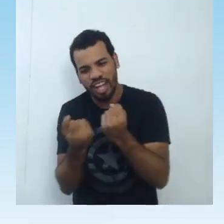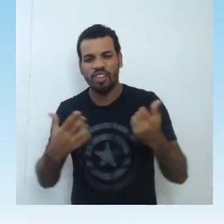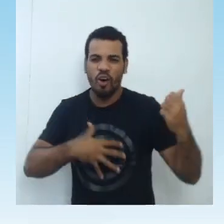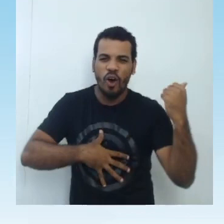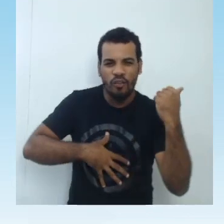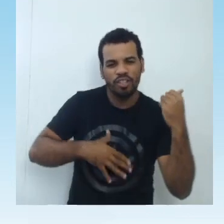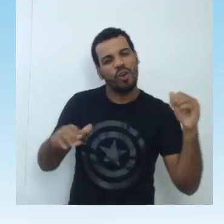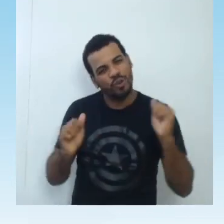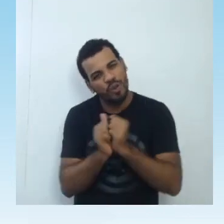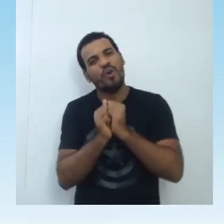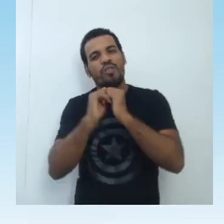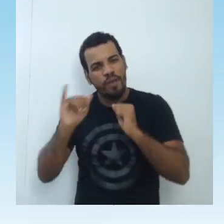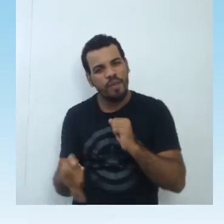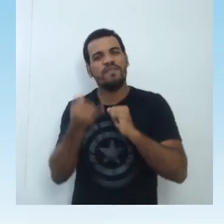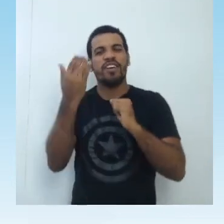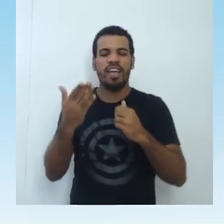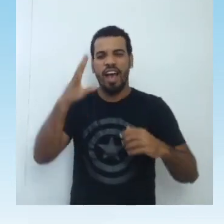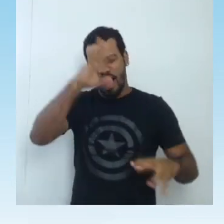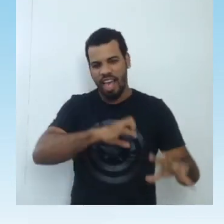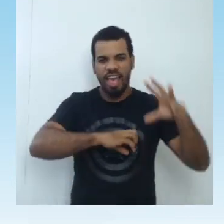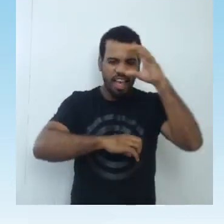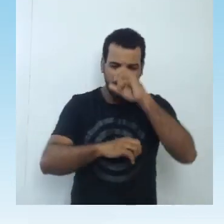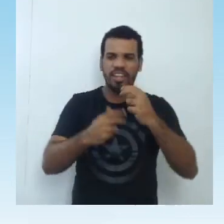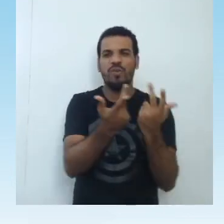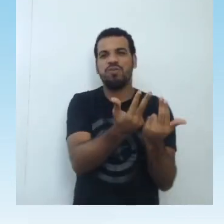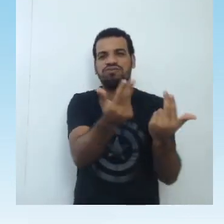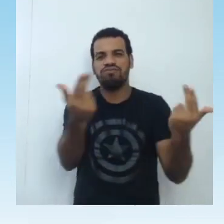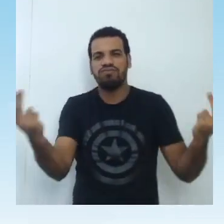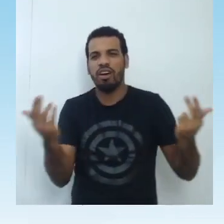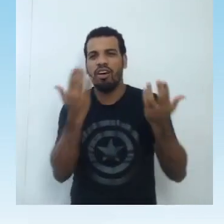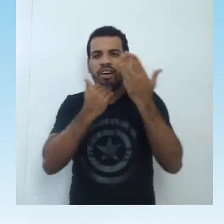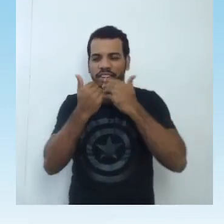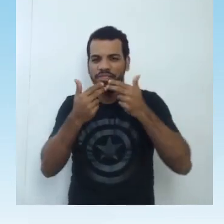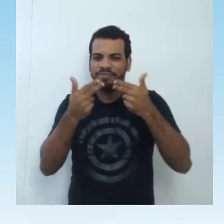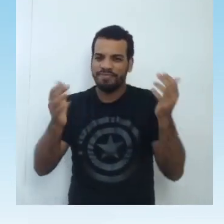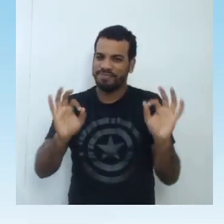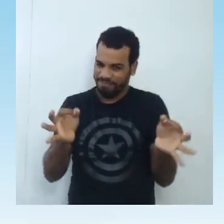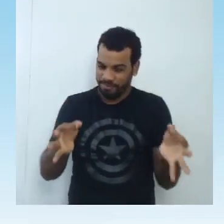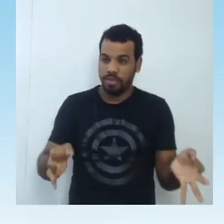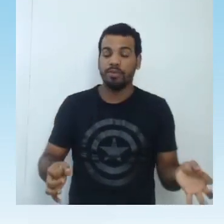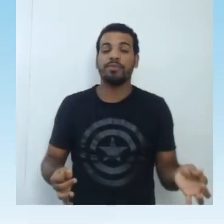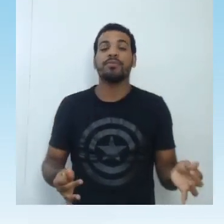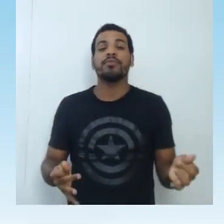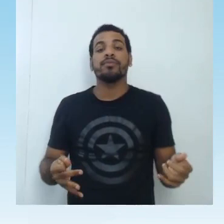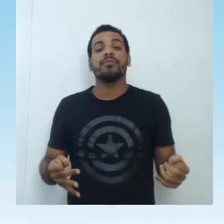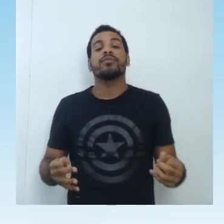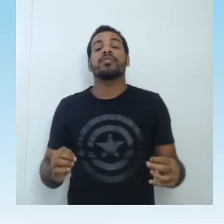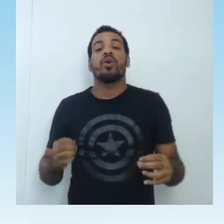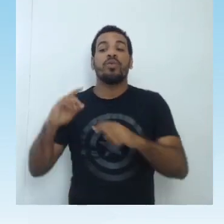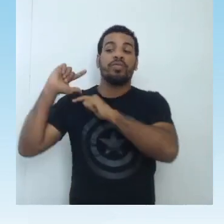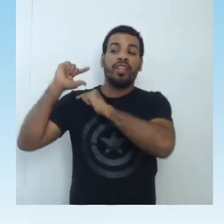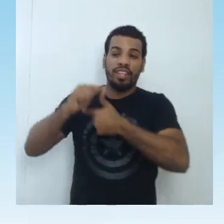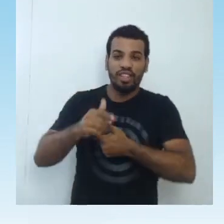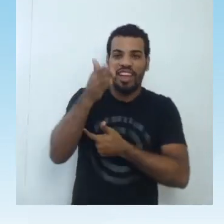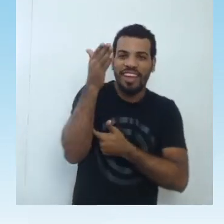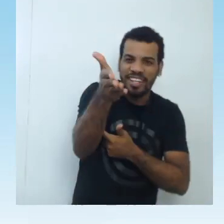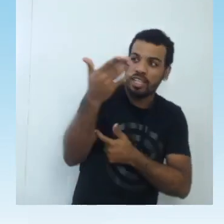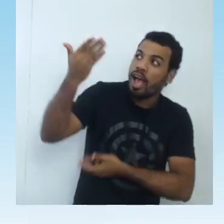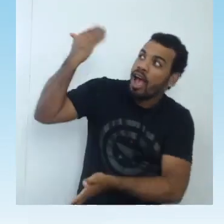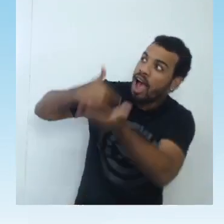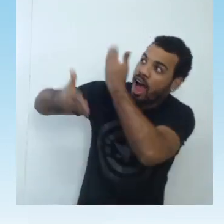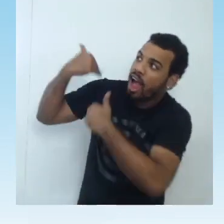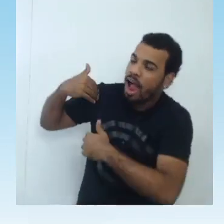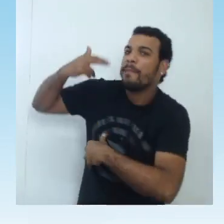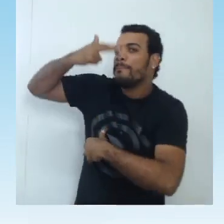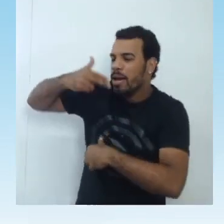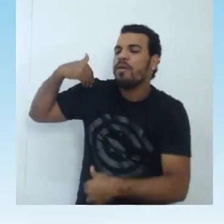comemora conosco as festas de São João, a gente dança um forró, a gente vê as quadrilhas. Então, a ação tradicional está baseada nisso, num hábito,